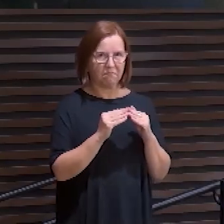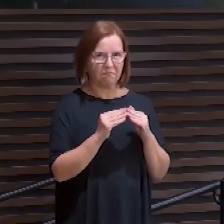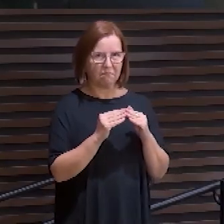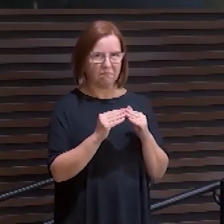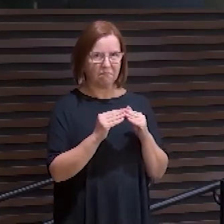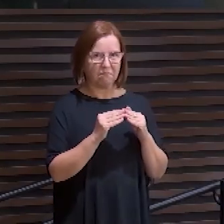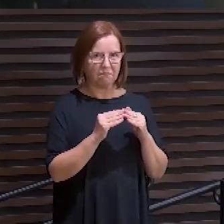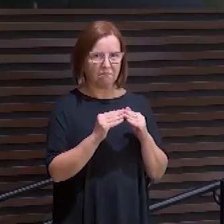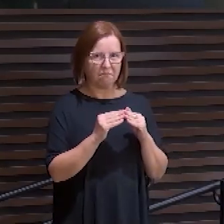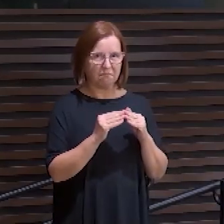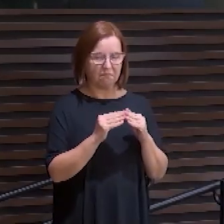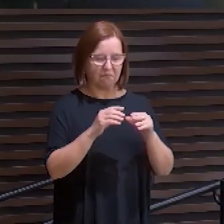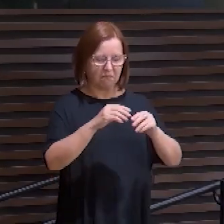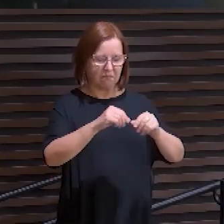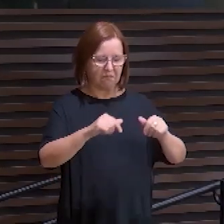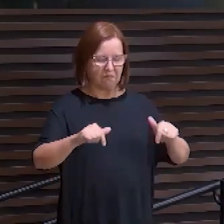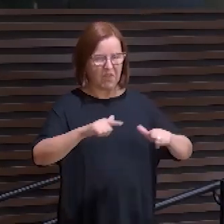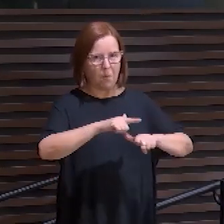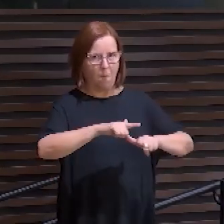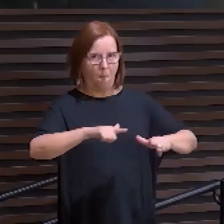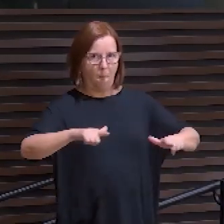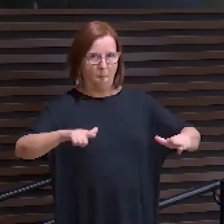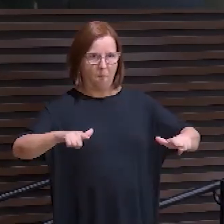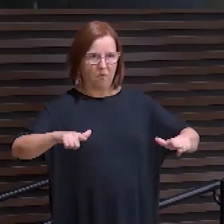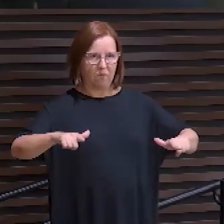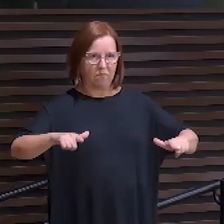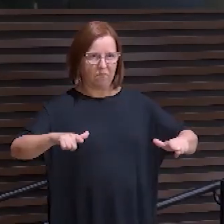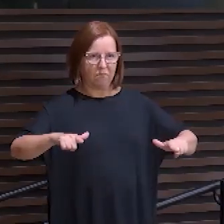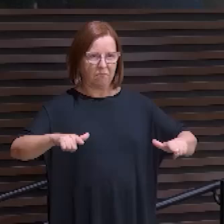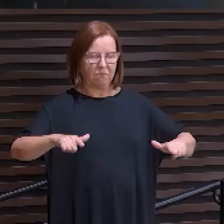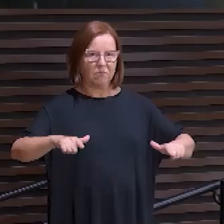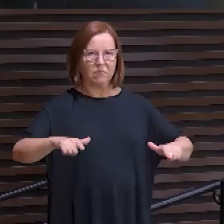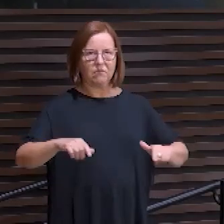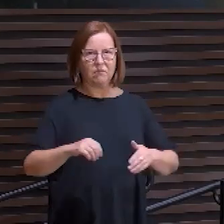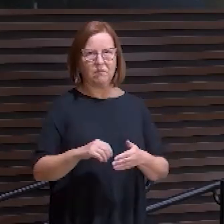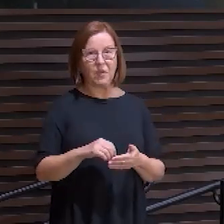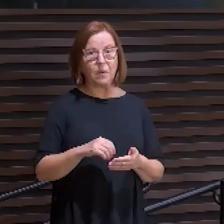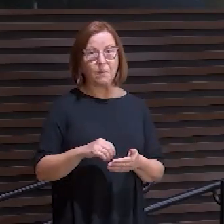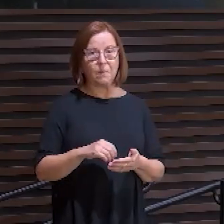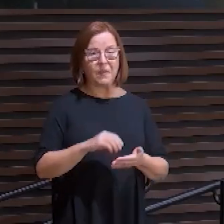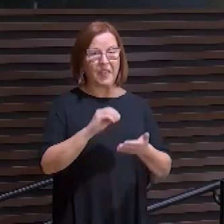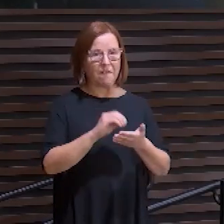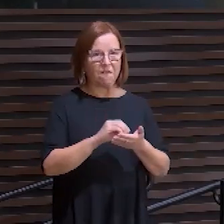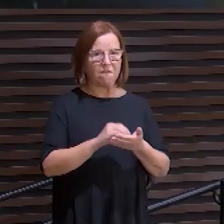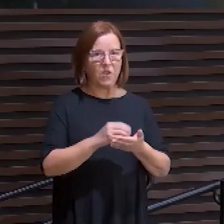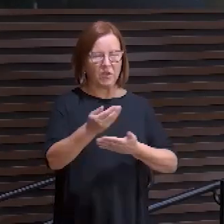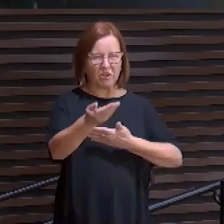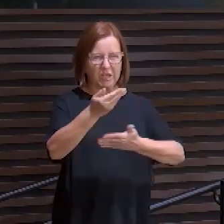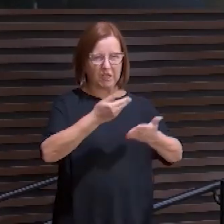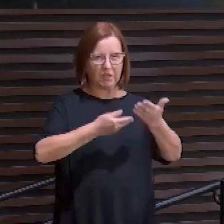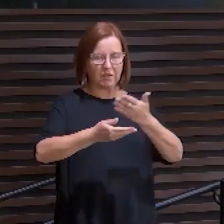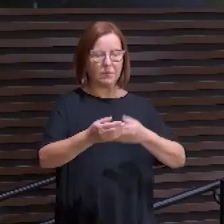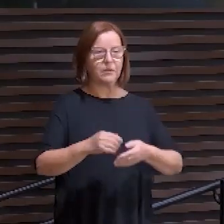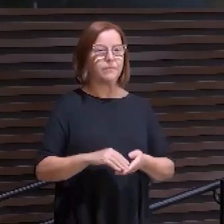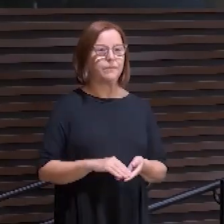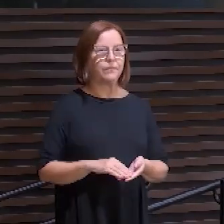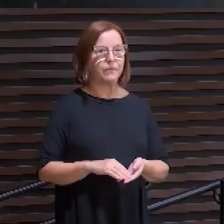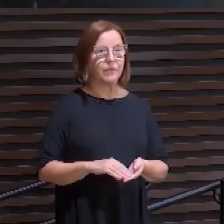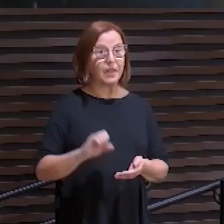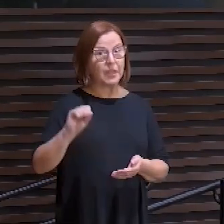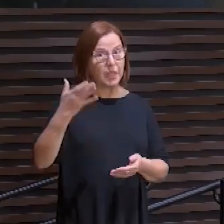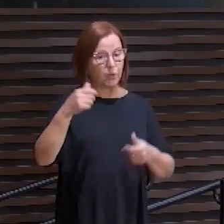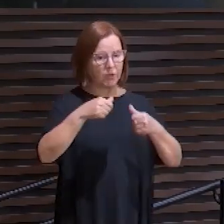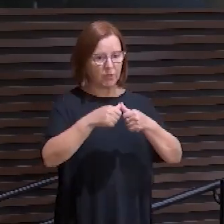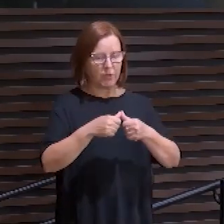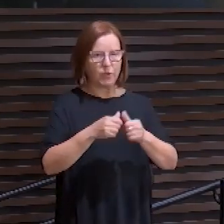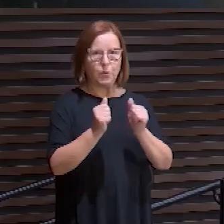na esterilidade, na falta de relacionamento. E aconteceu isso com o povo de